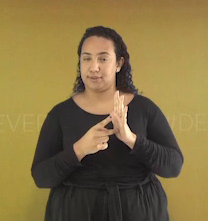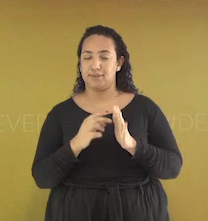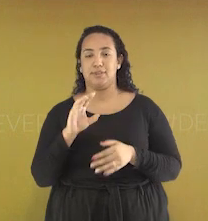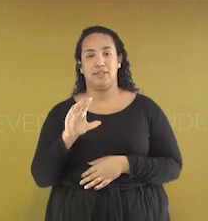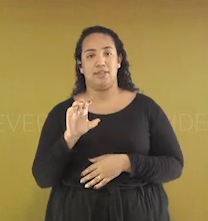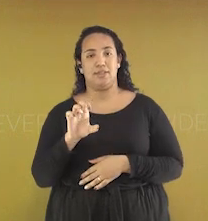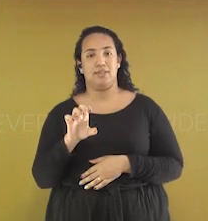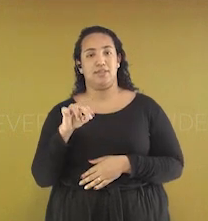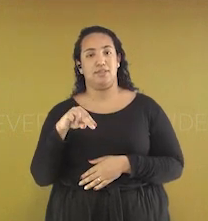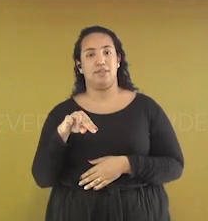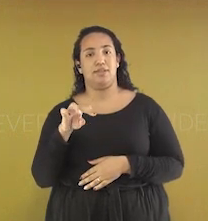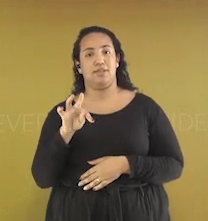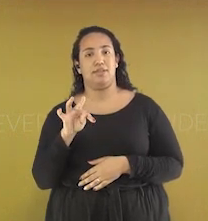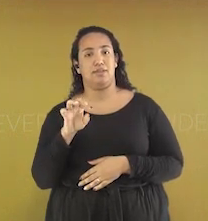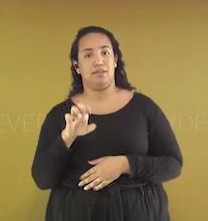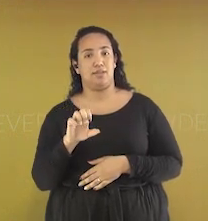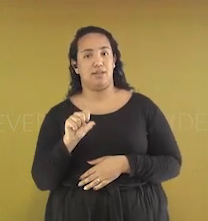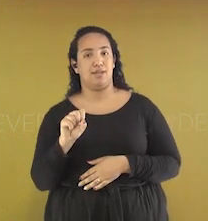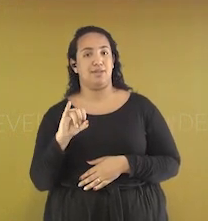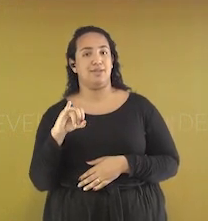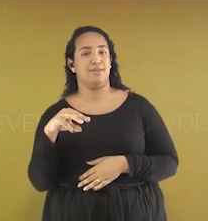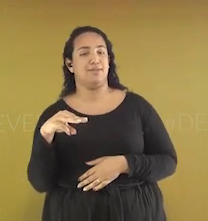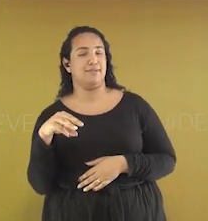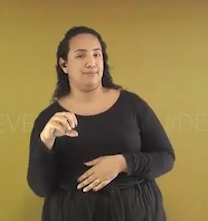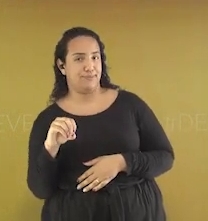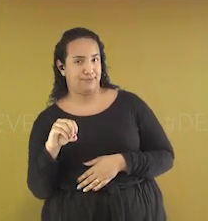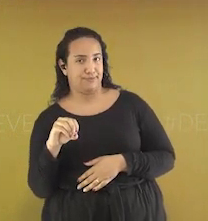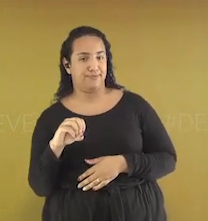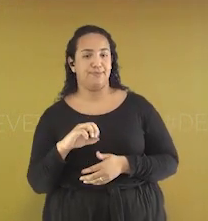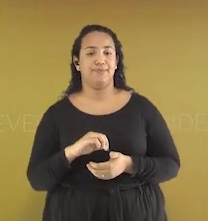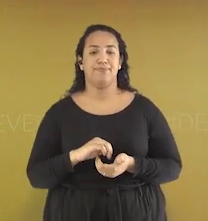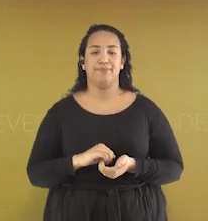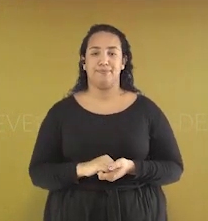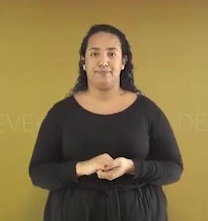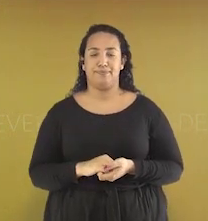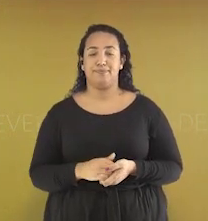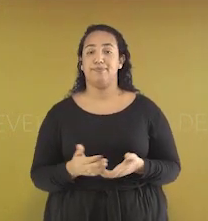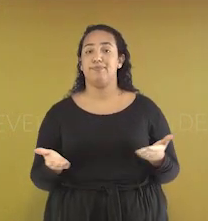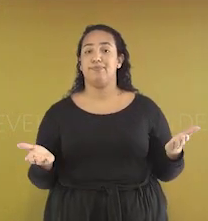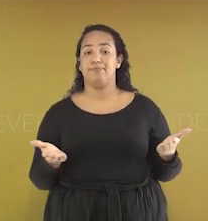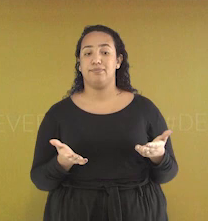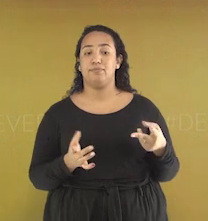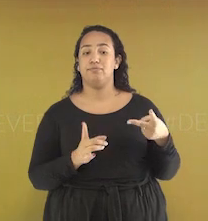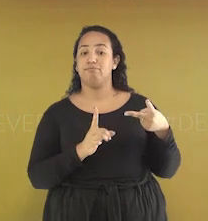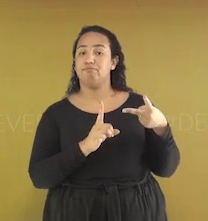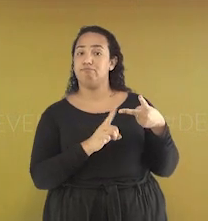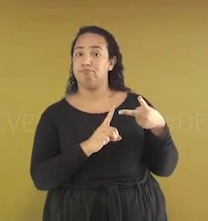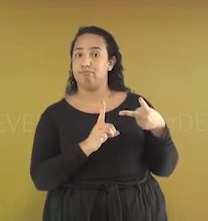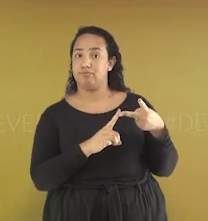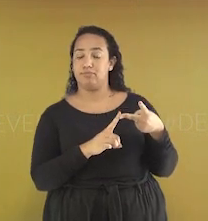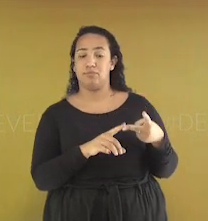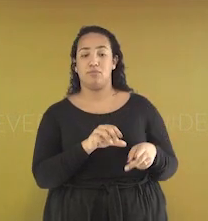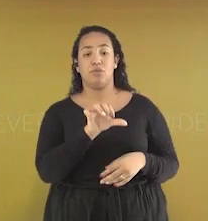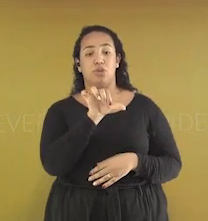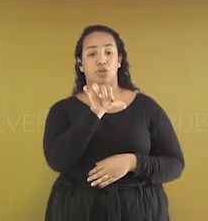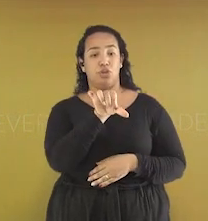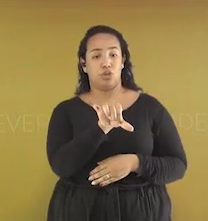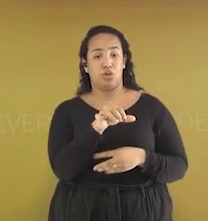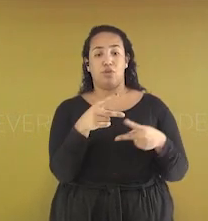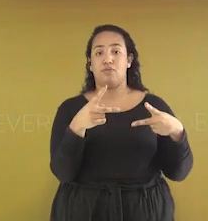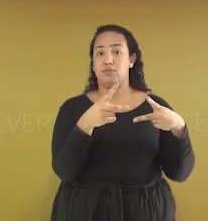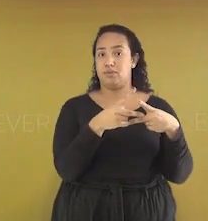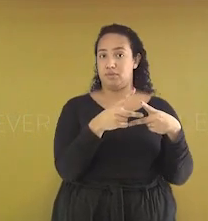Pois são 47 centésimos. Certo? Veja agora esse outro